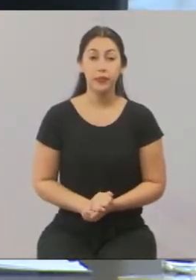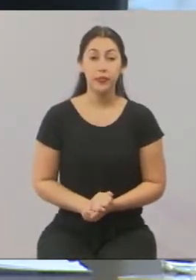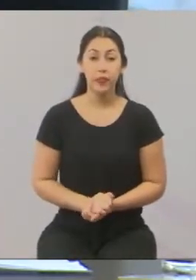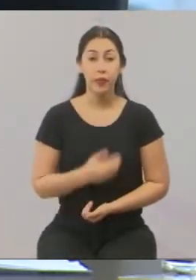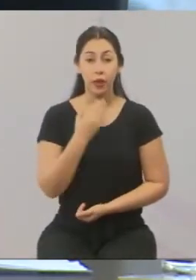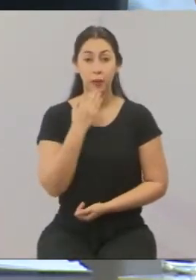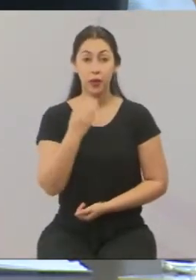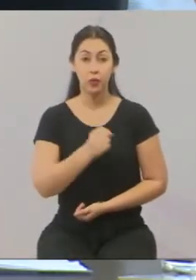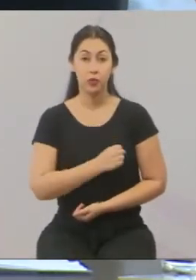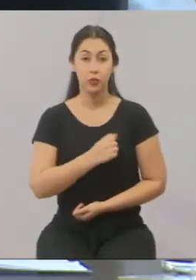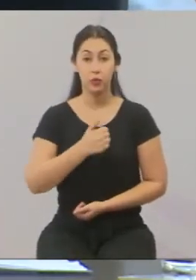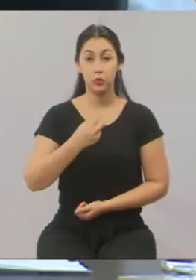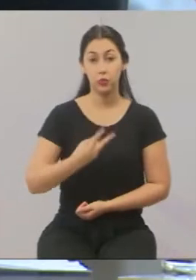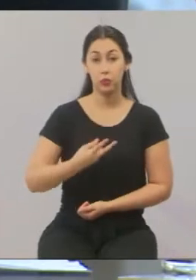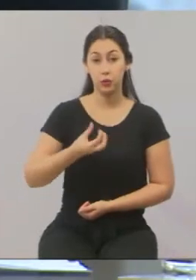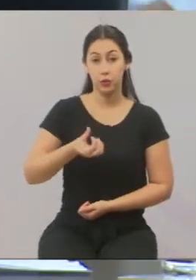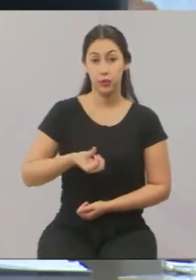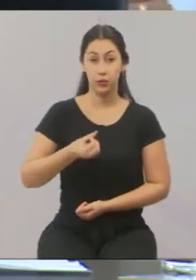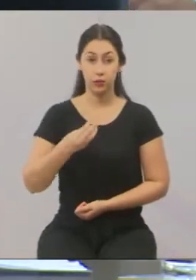Requerimento 263.